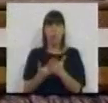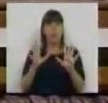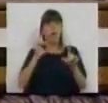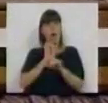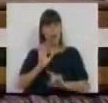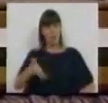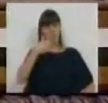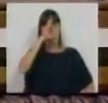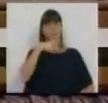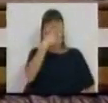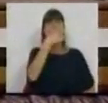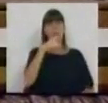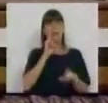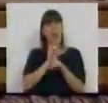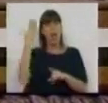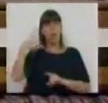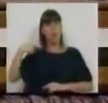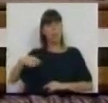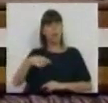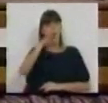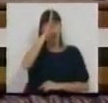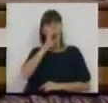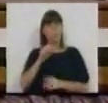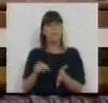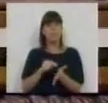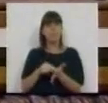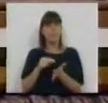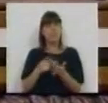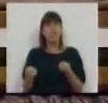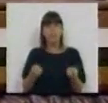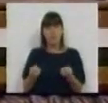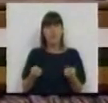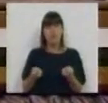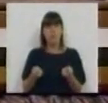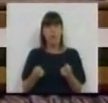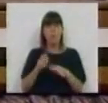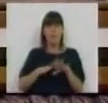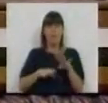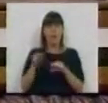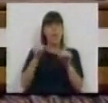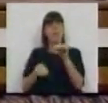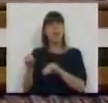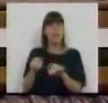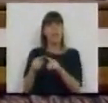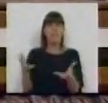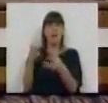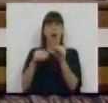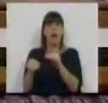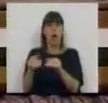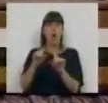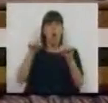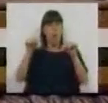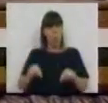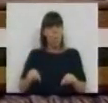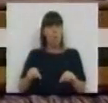que o então Primeiro-Ministro Cavaco Silva presidiu a um governo que esperou em regime de gestão a realização de eleições, enquanto